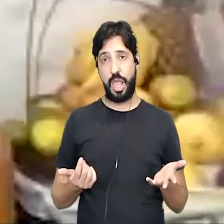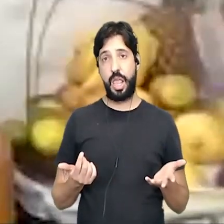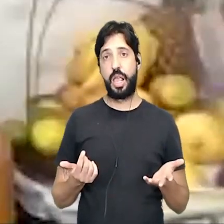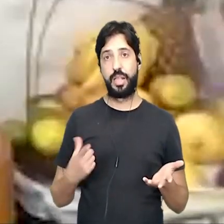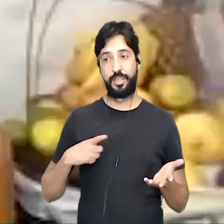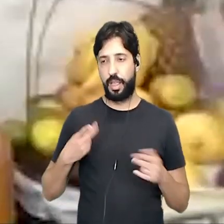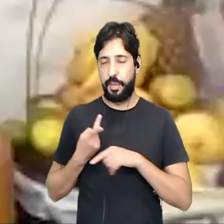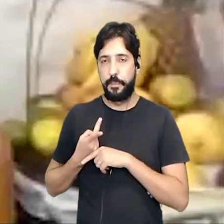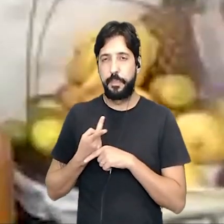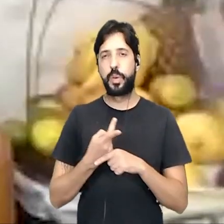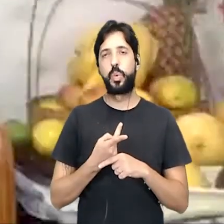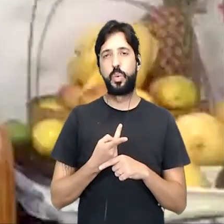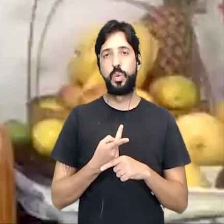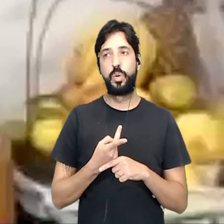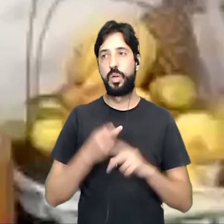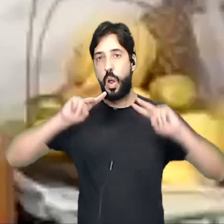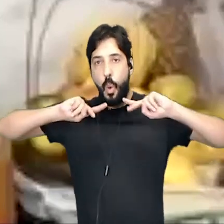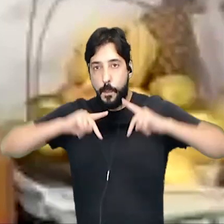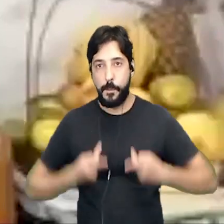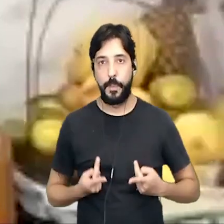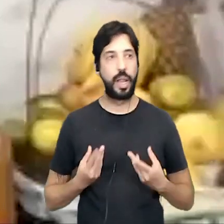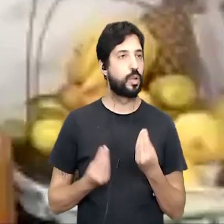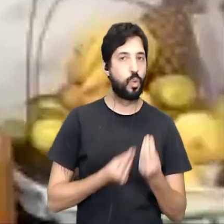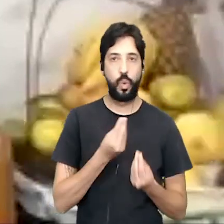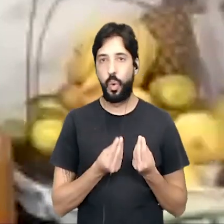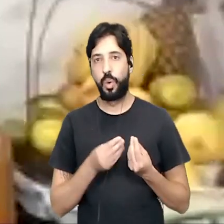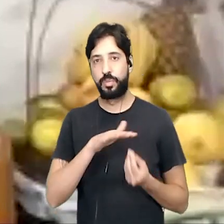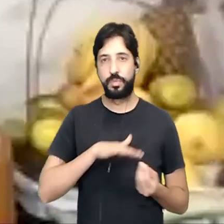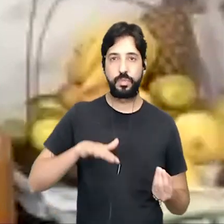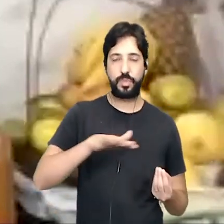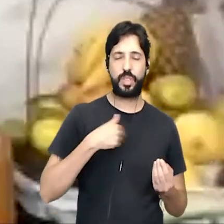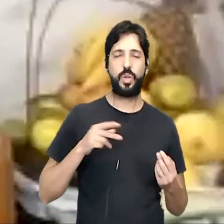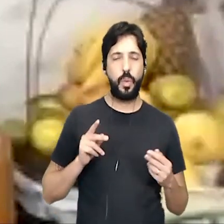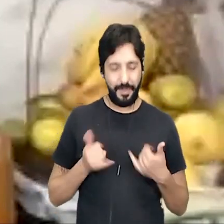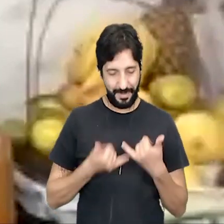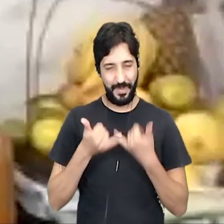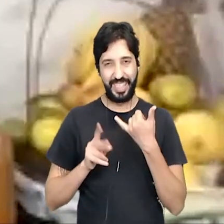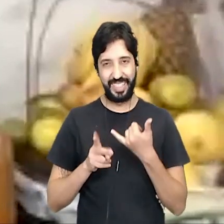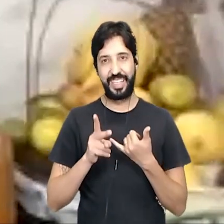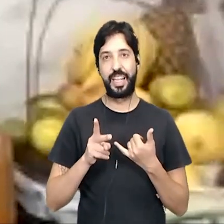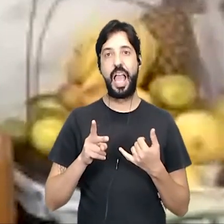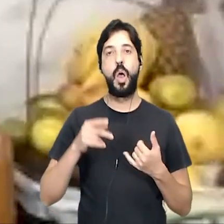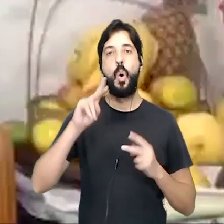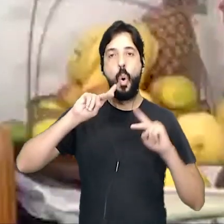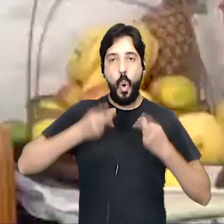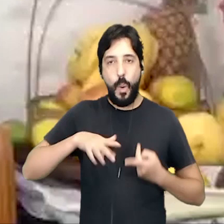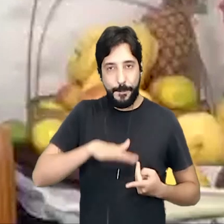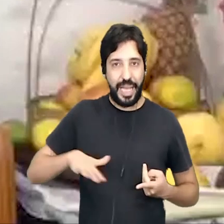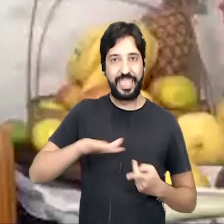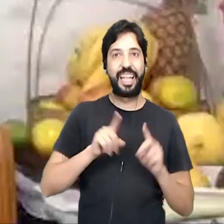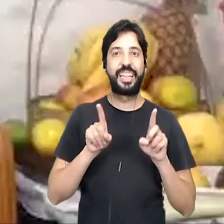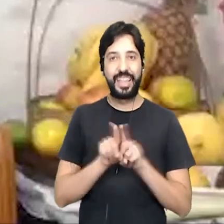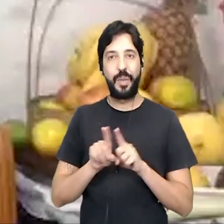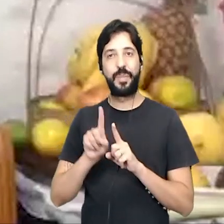talvez eu, enquanto uma mulher, né, que estou aí buscando essa humanidade, esse lugar de humanidade, eu sempre brinco, né, uma